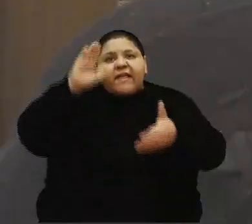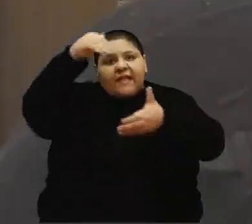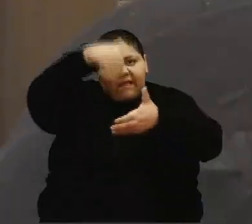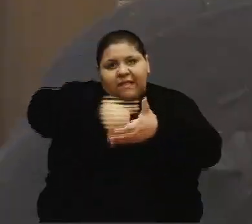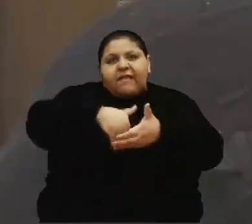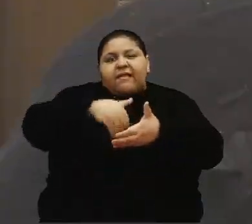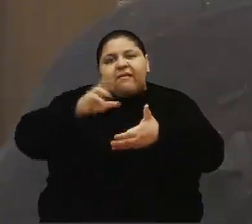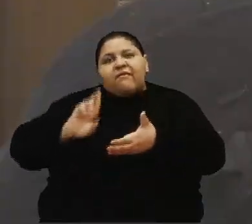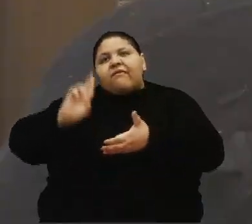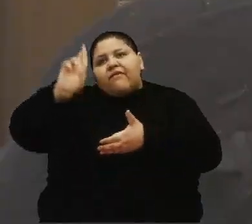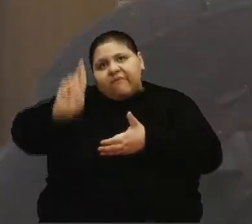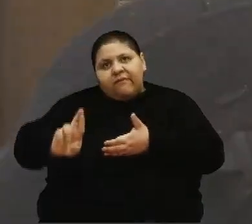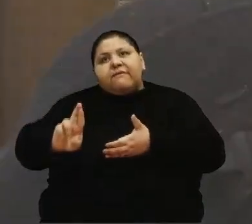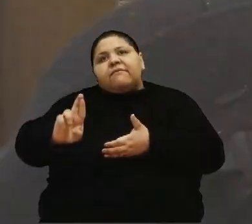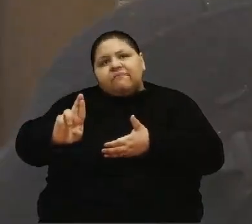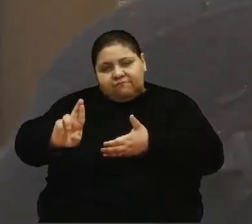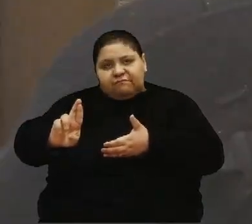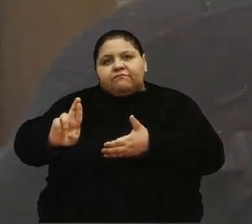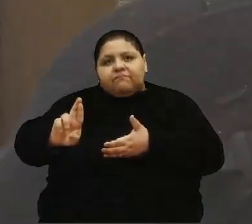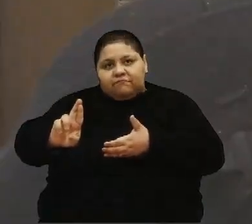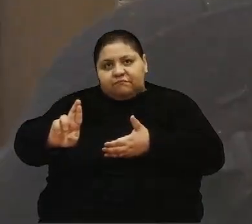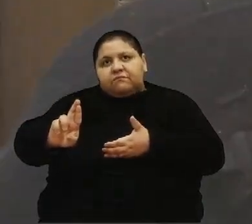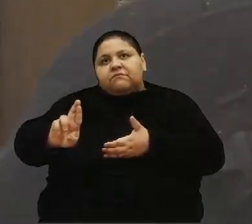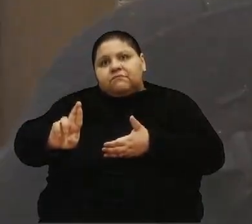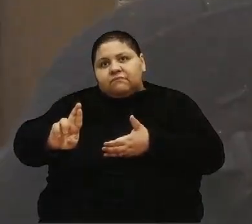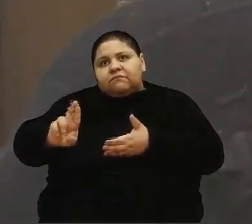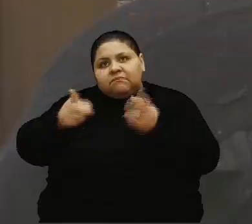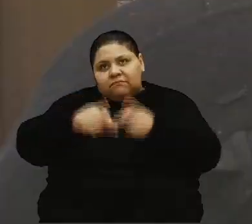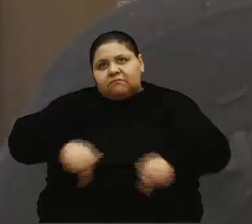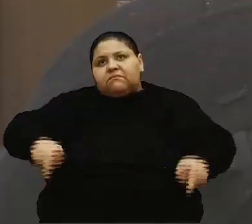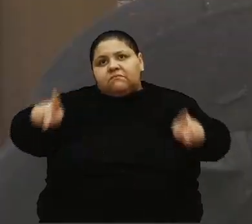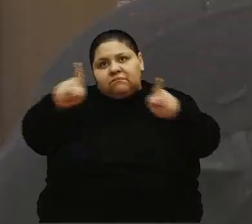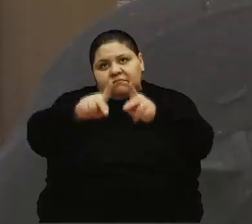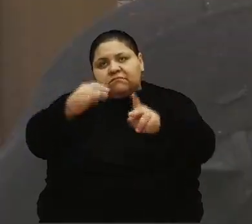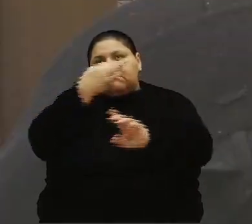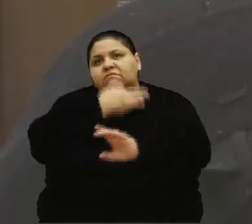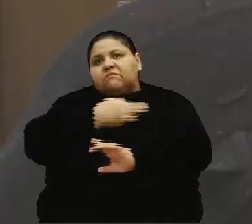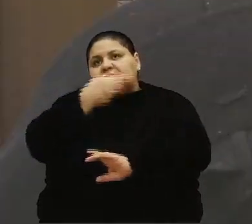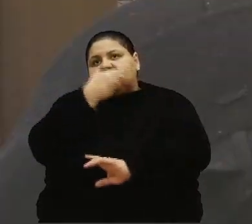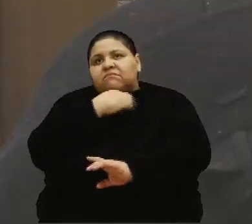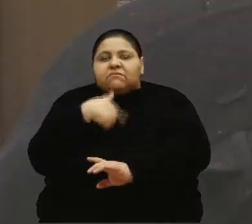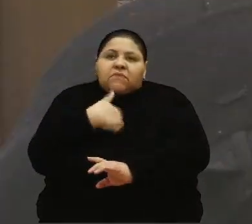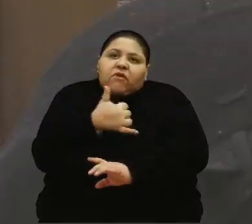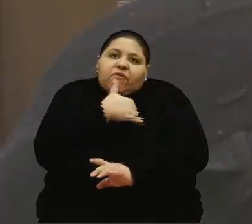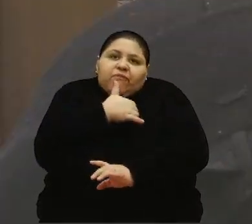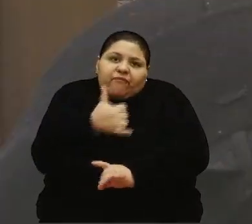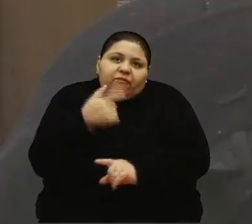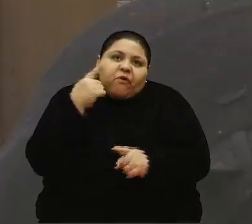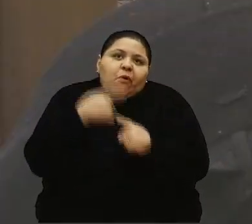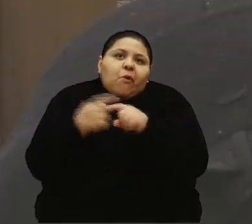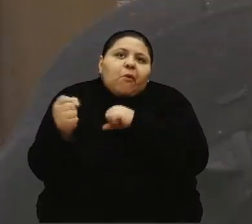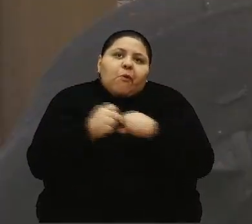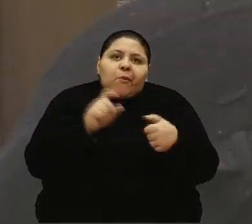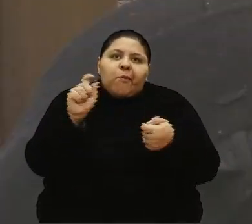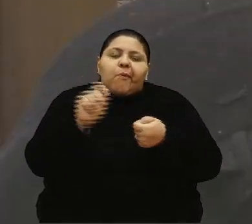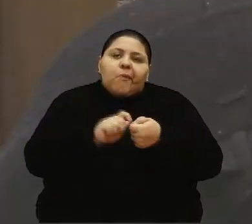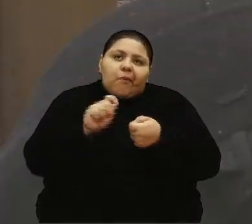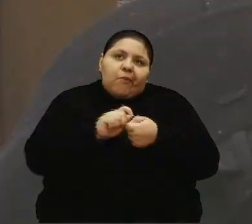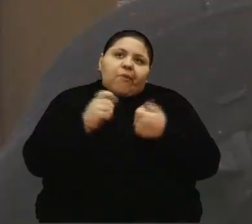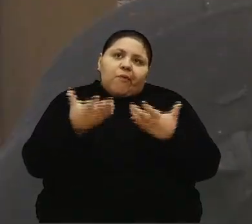os representantes da população de Caxias do Sul. Eu fico triste porque eles podem fazer